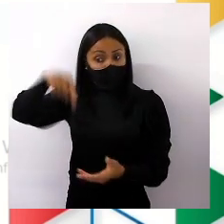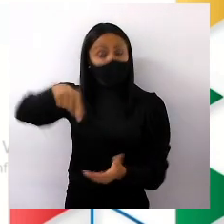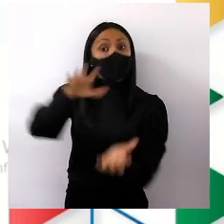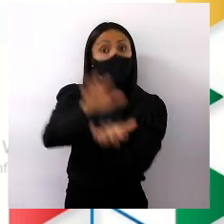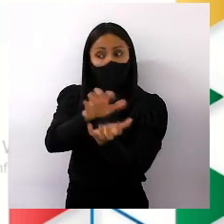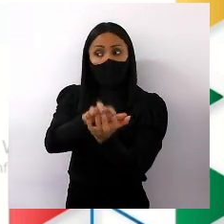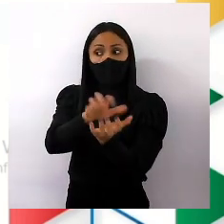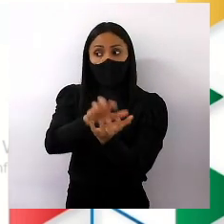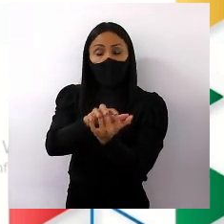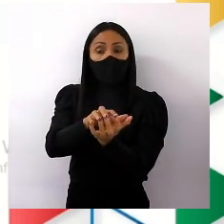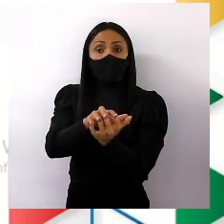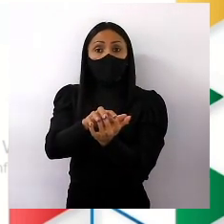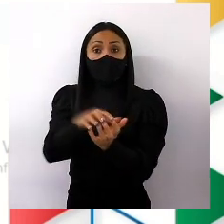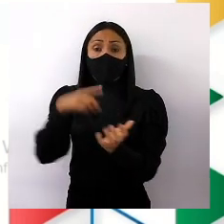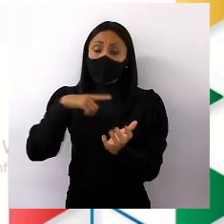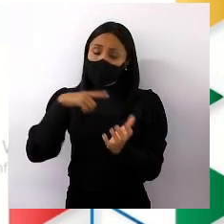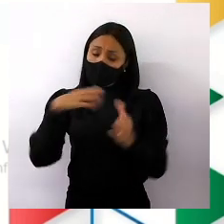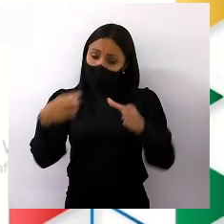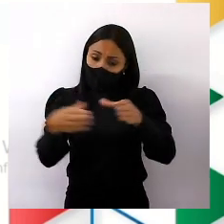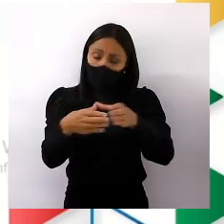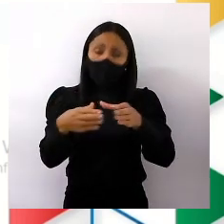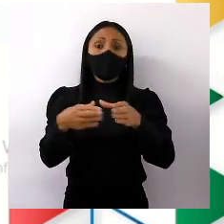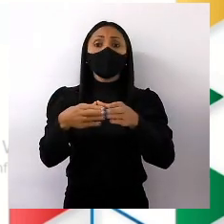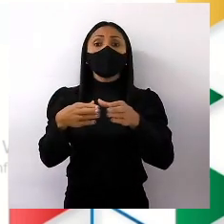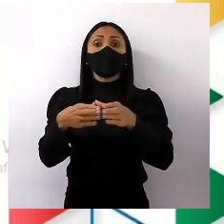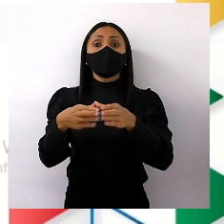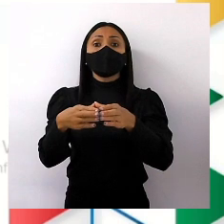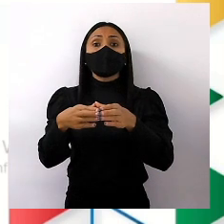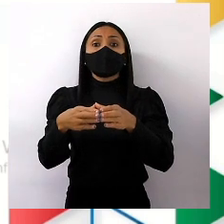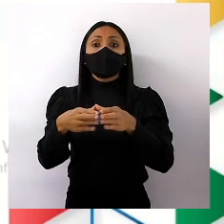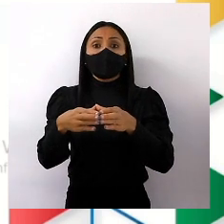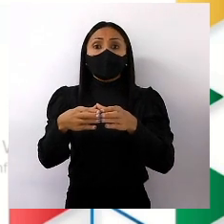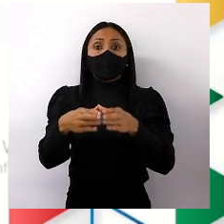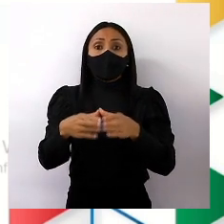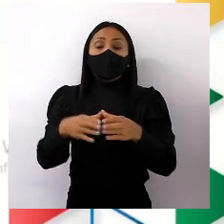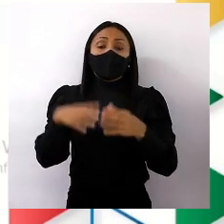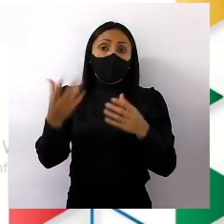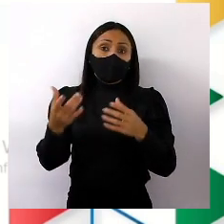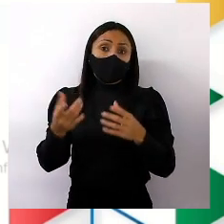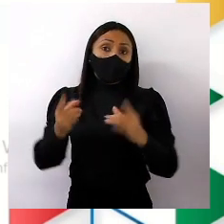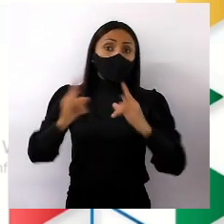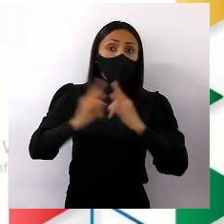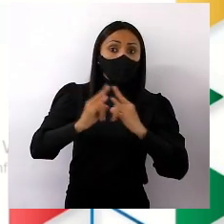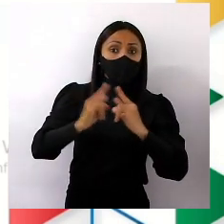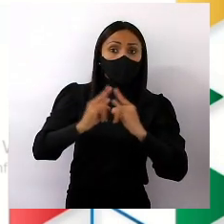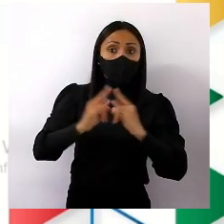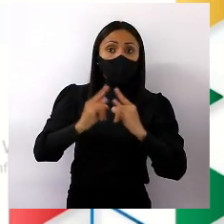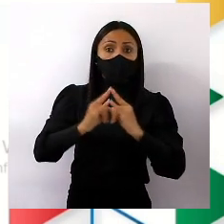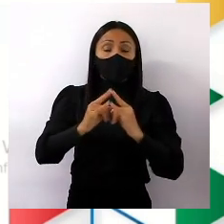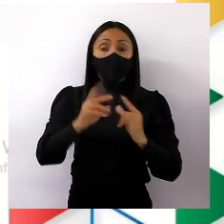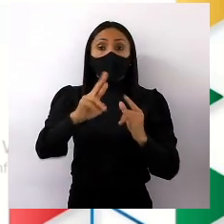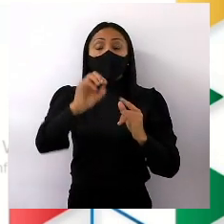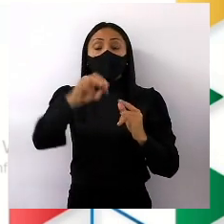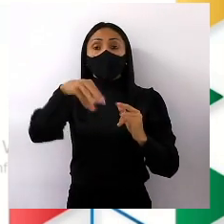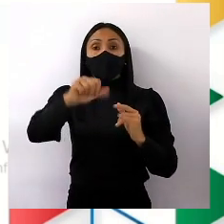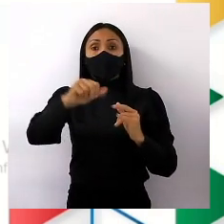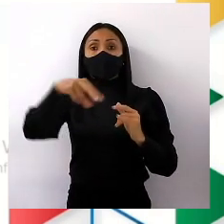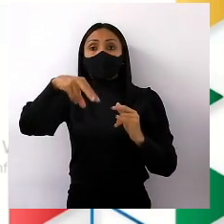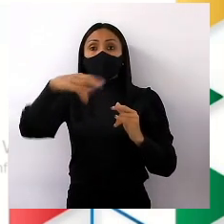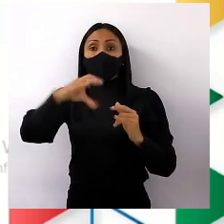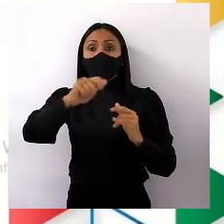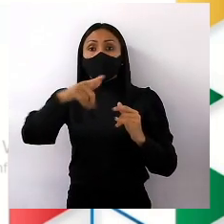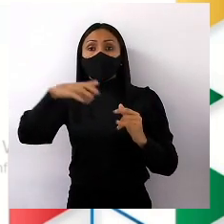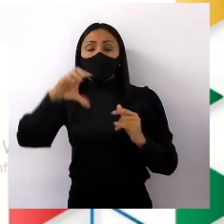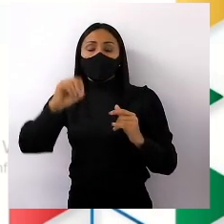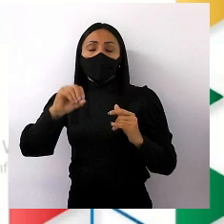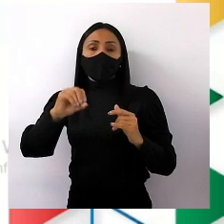Pernambuco, ele tinha um grupo, ele tinha formado um grupo e instituído, né, que era o Grupo Romançal. Ali você tinha o Quinteto Armorial envolvido,